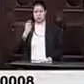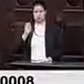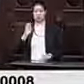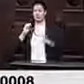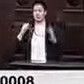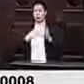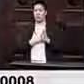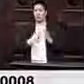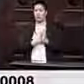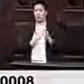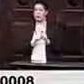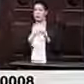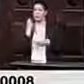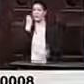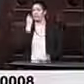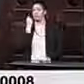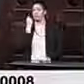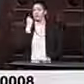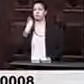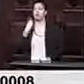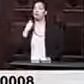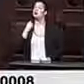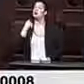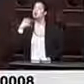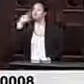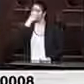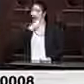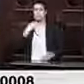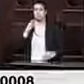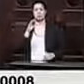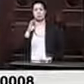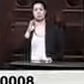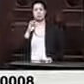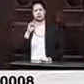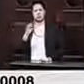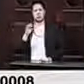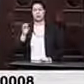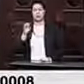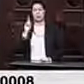força dos sedaianos. Salve a SEDAI como empresa pública!